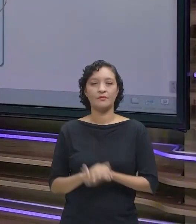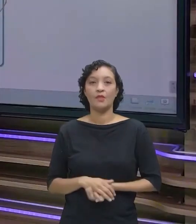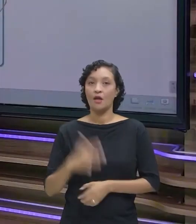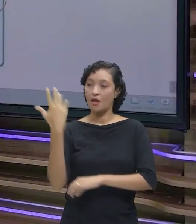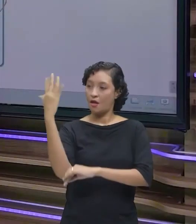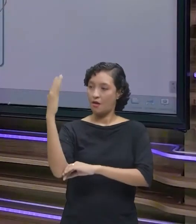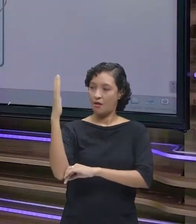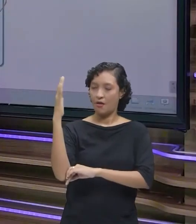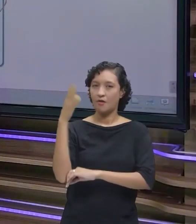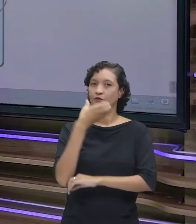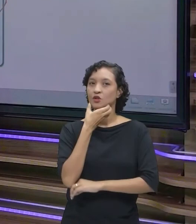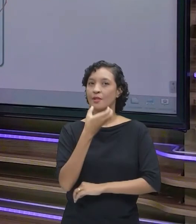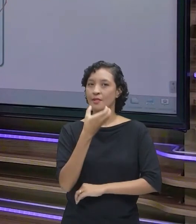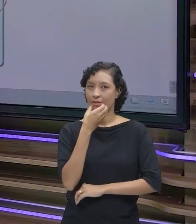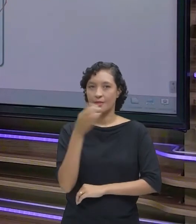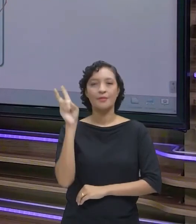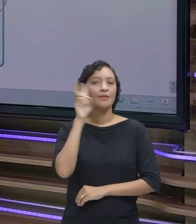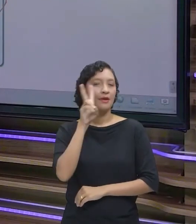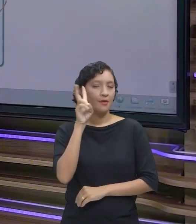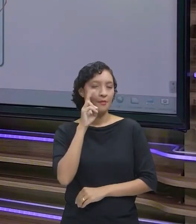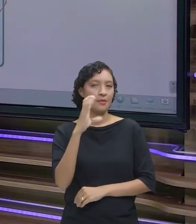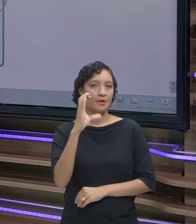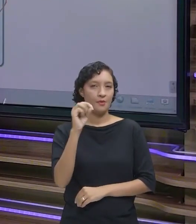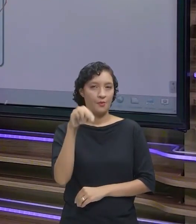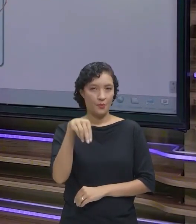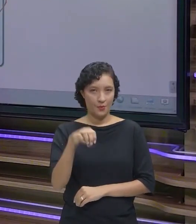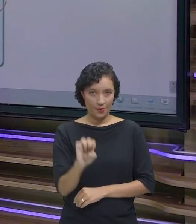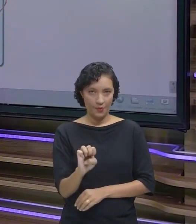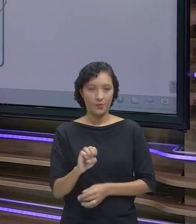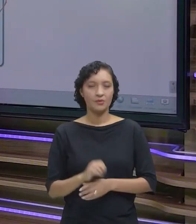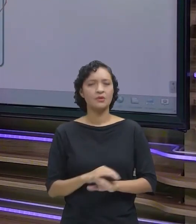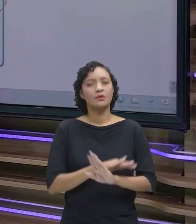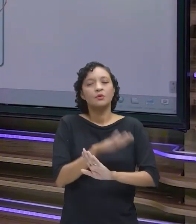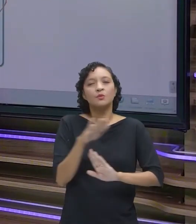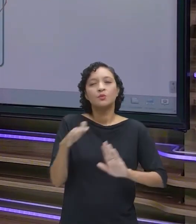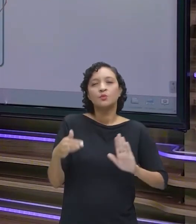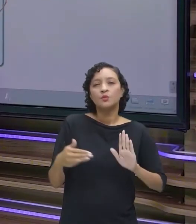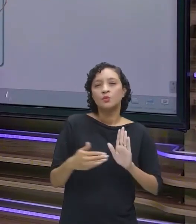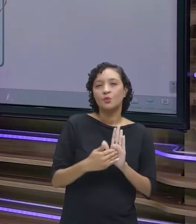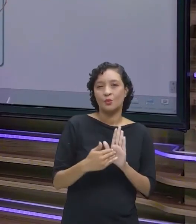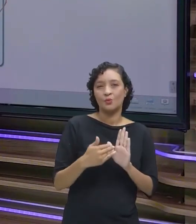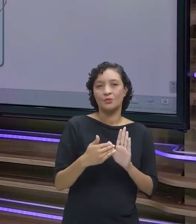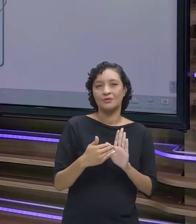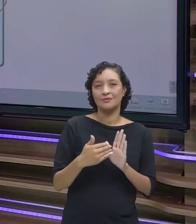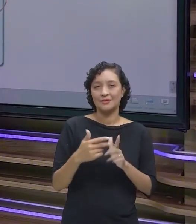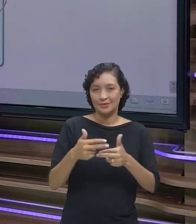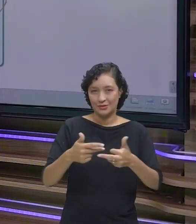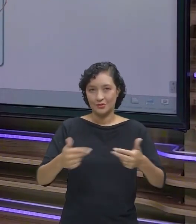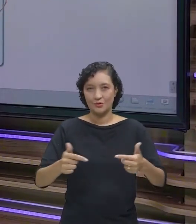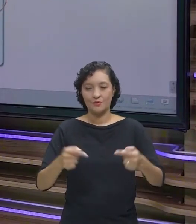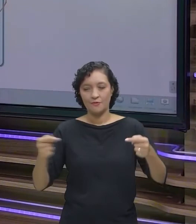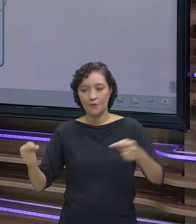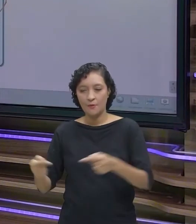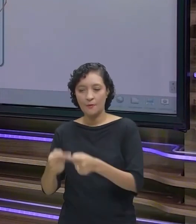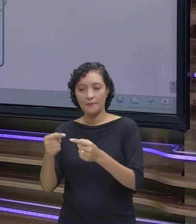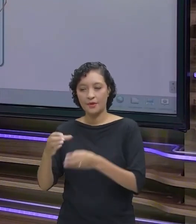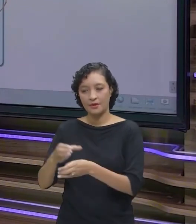lembra o quê? Um cone. Então, todas essas têm formas de cilindro